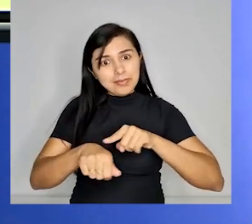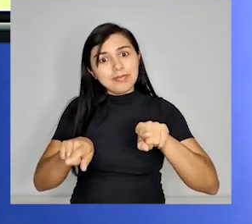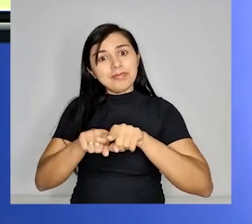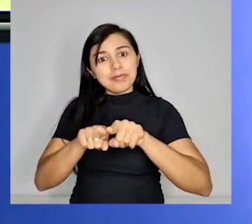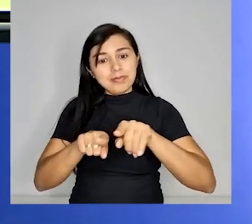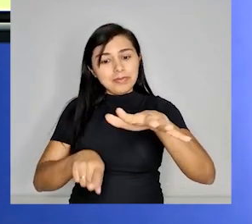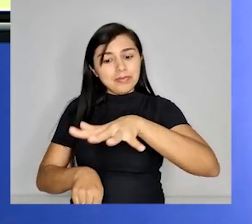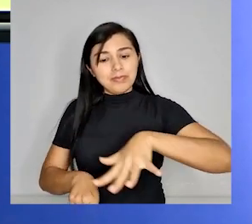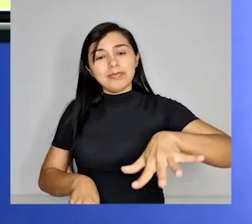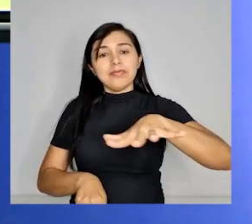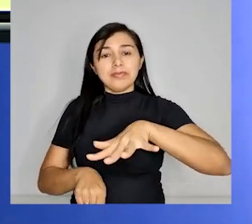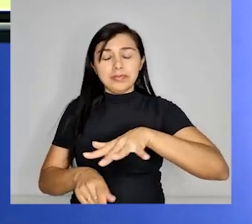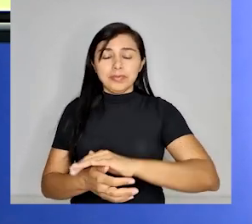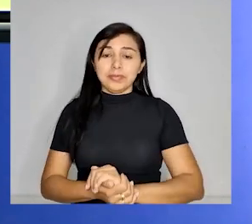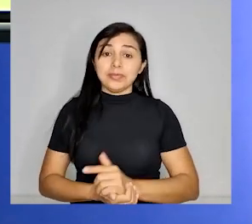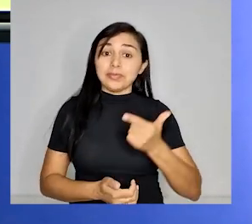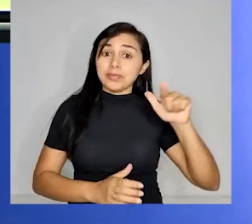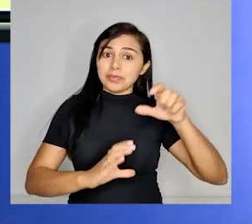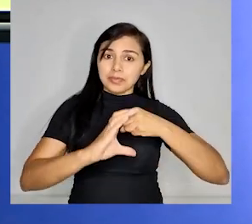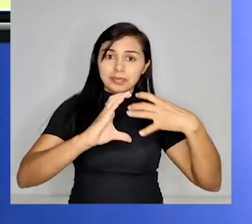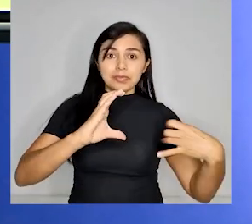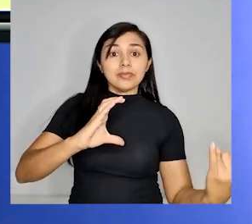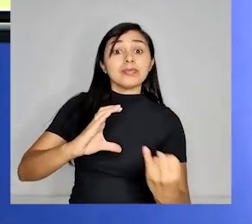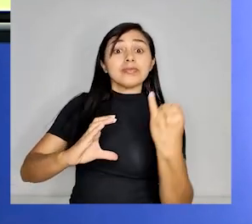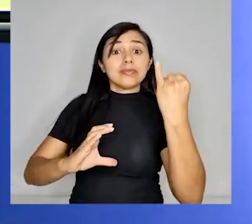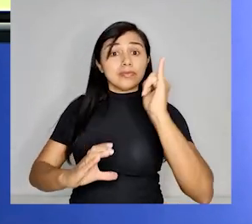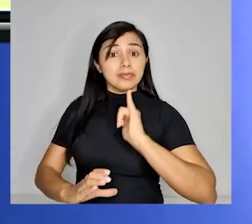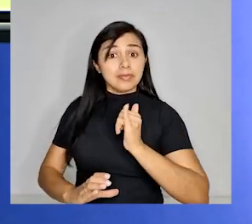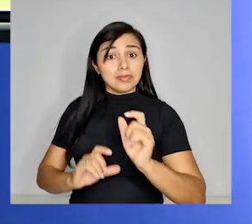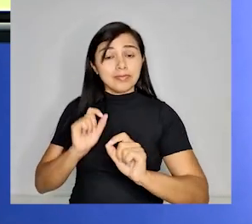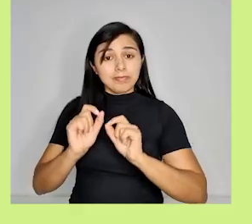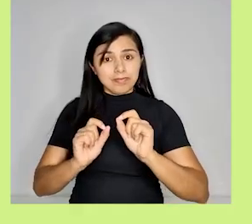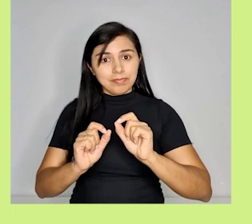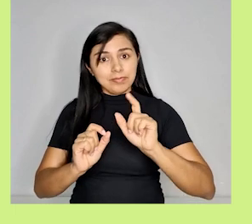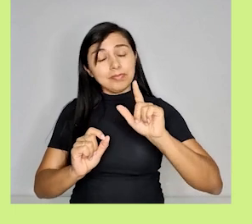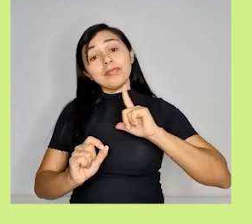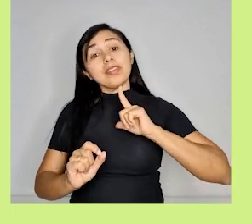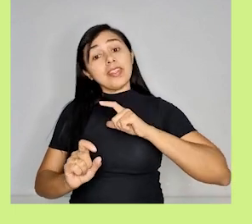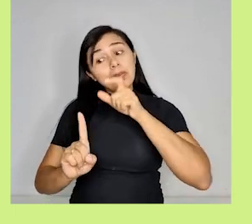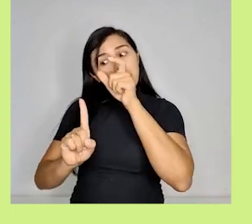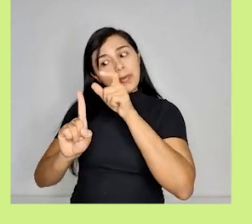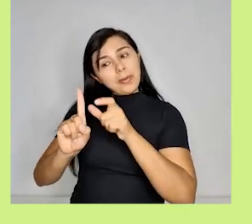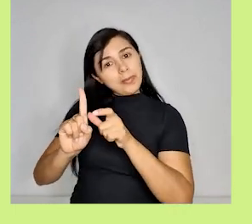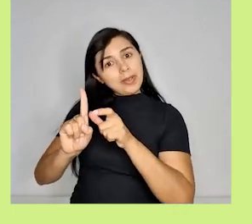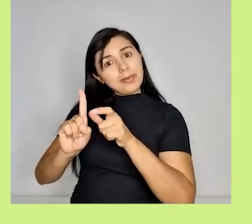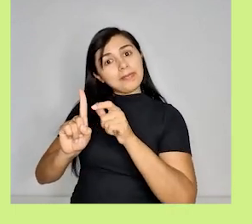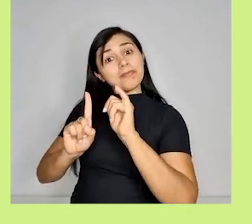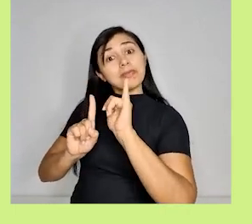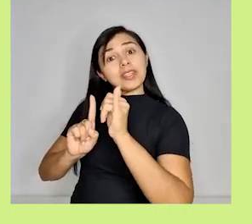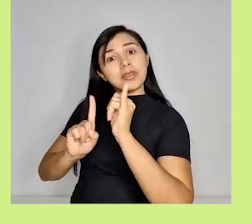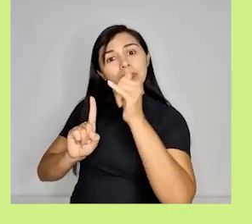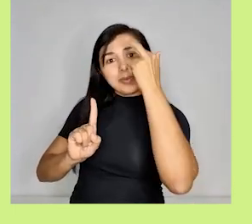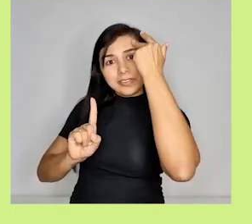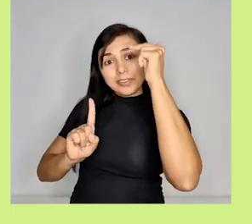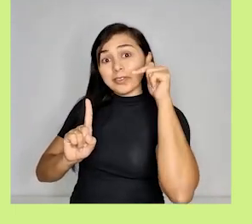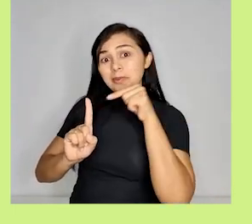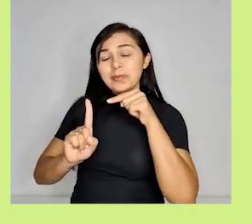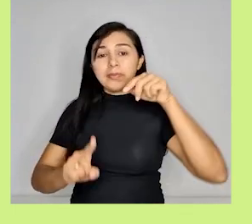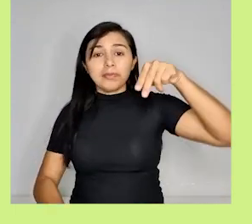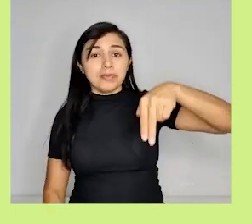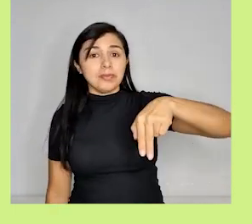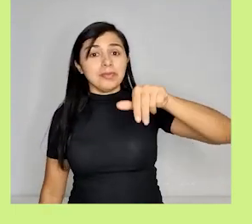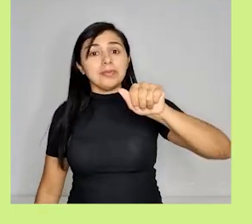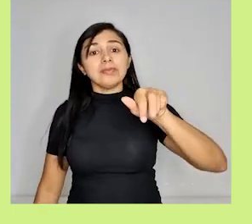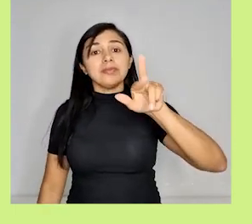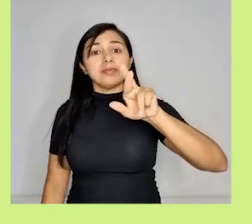específicos. Outra característica importante da narrativa é a presença de uma voz que conta a história, que é o que chamamos de